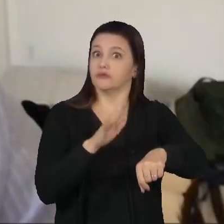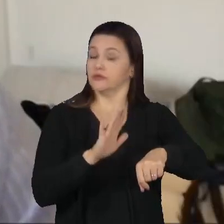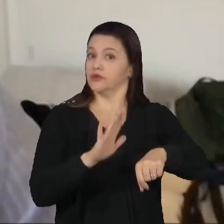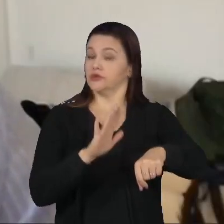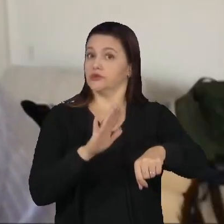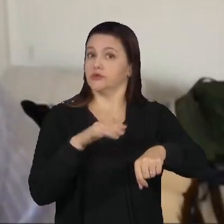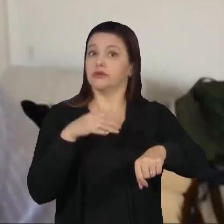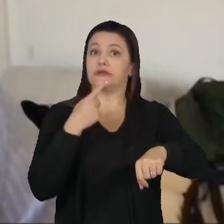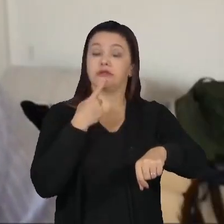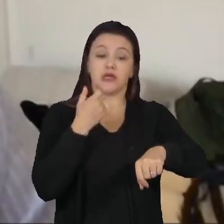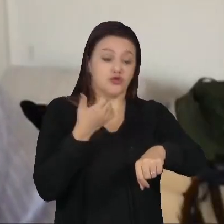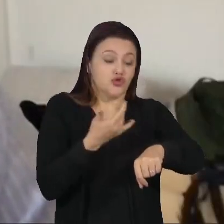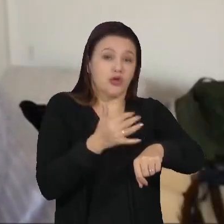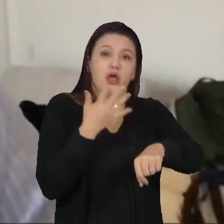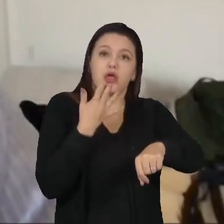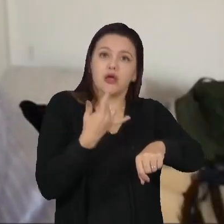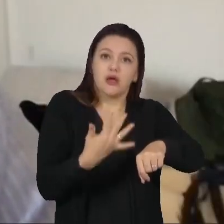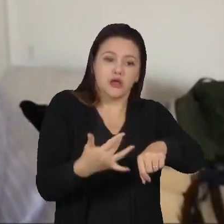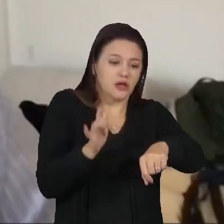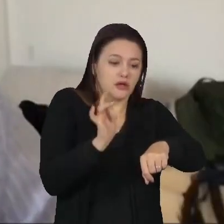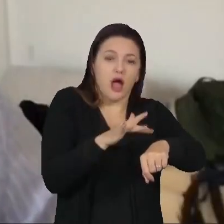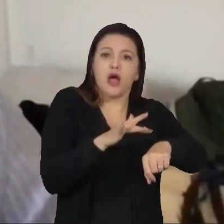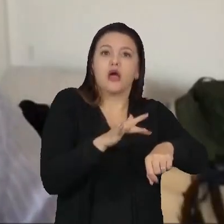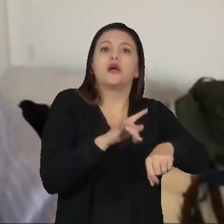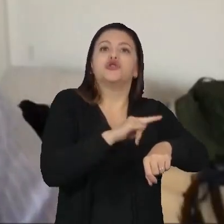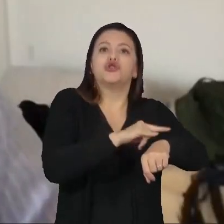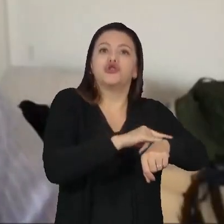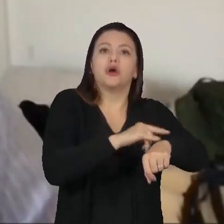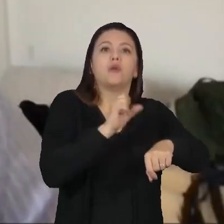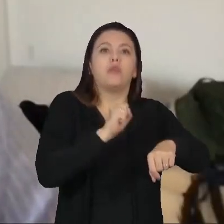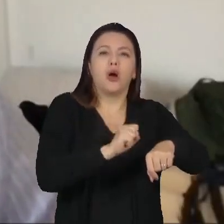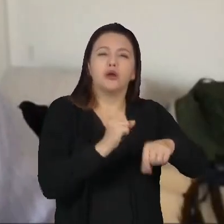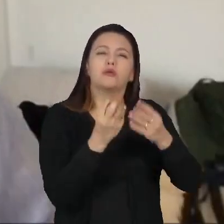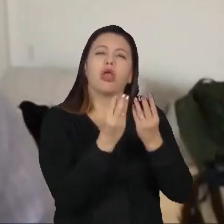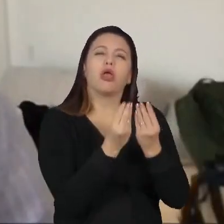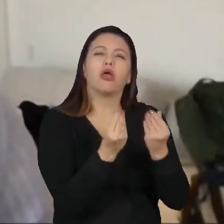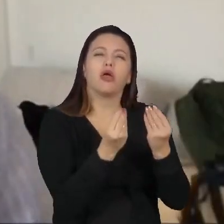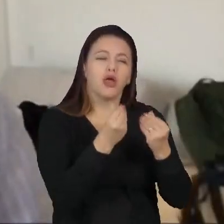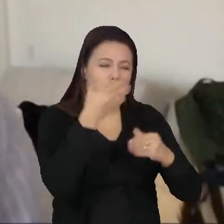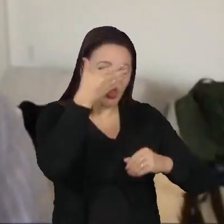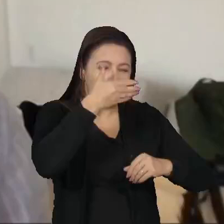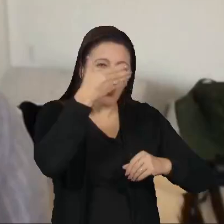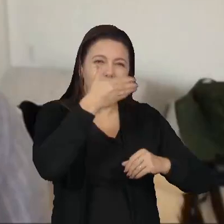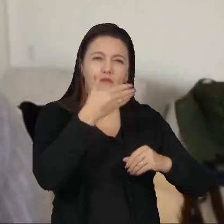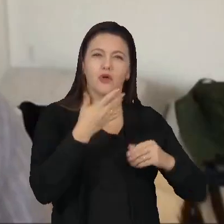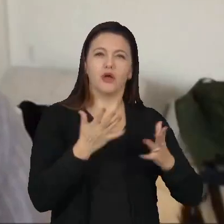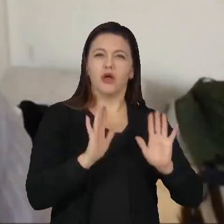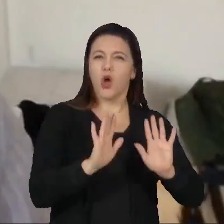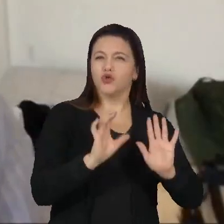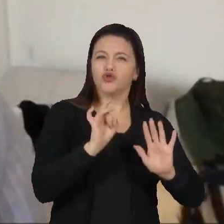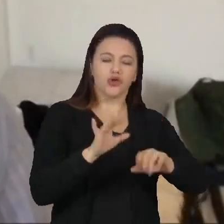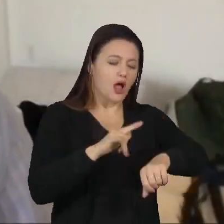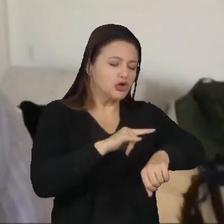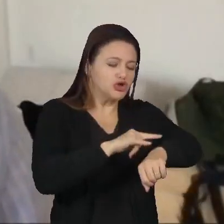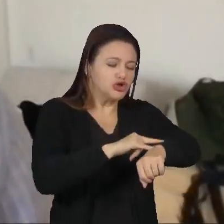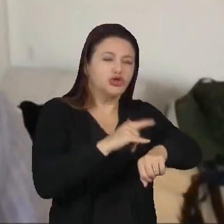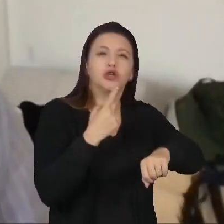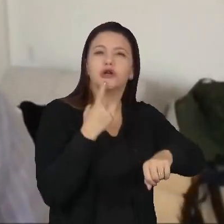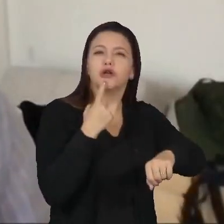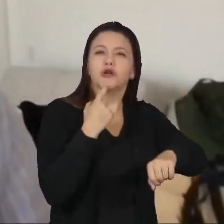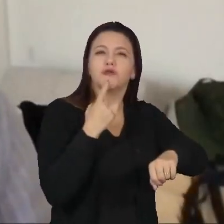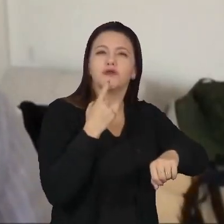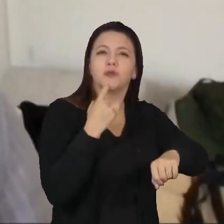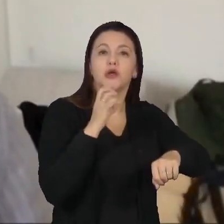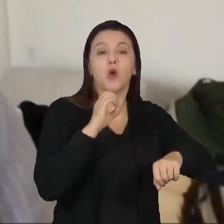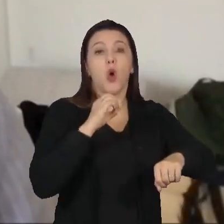o sangue na urina ele pode aparecer de 2 maneiras. Pode ser o sangue invisível, então a pessoa percebe que está vermelha a urina, e pode ser